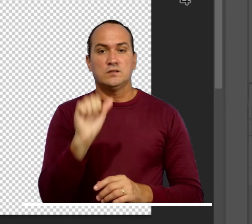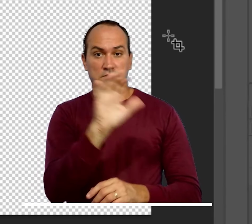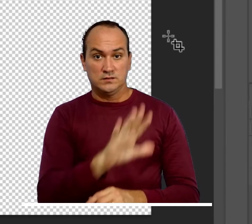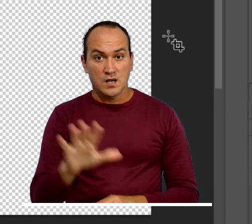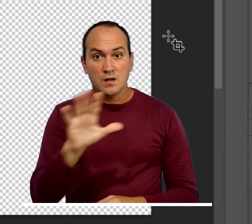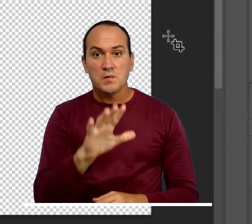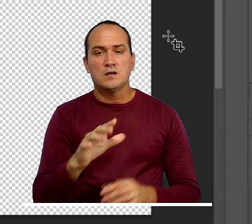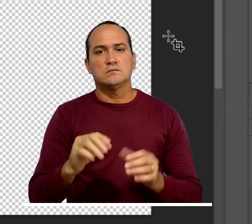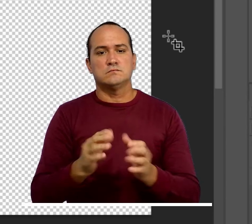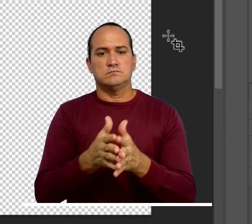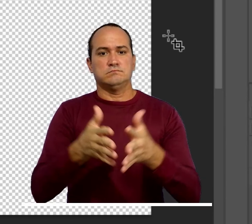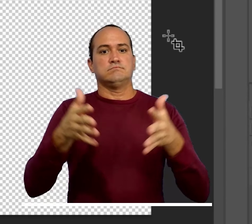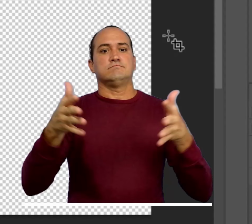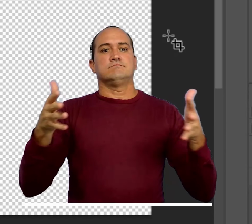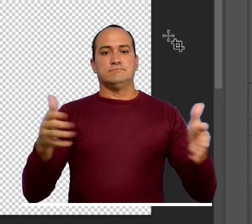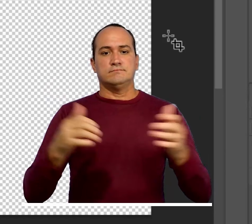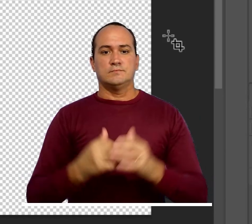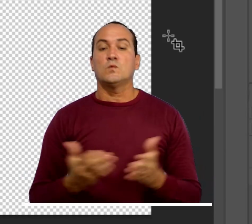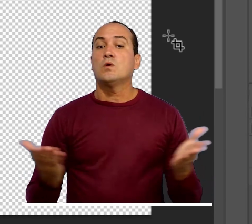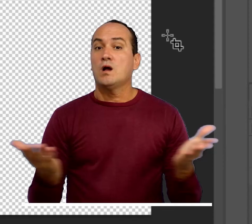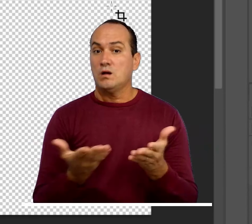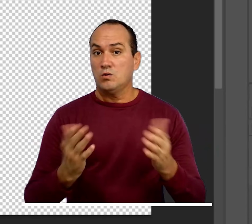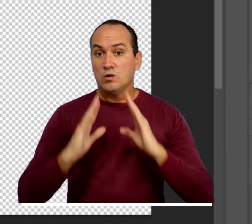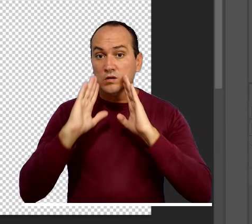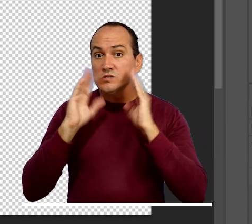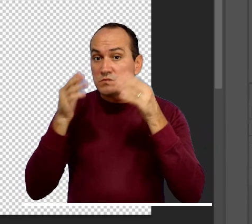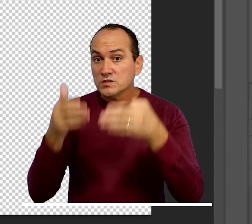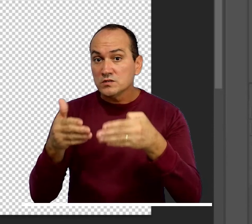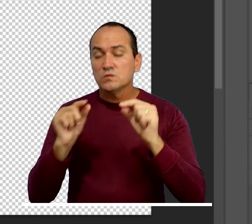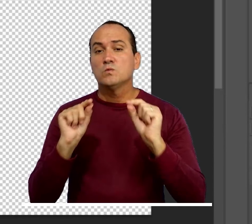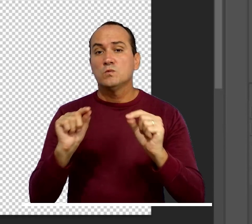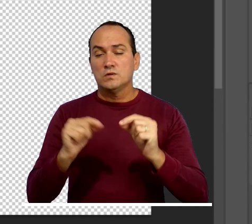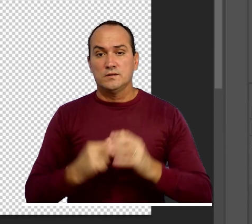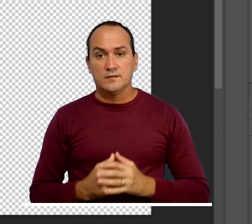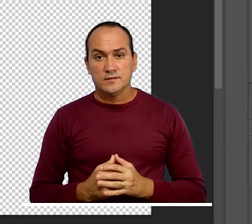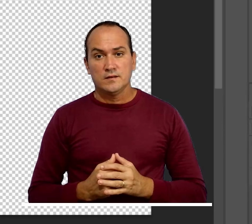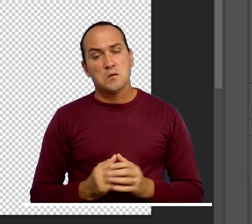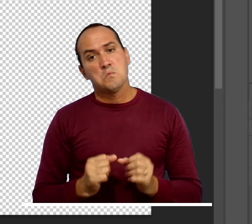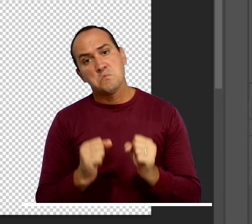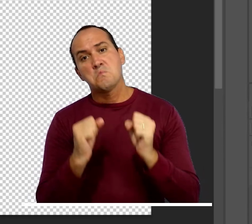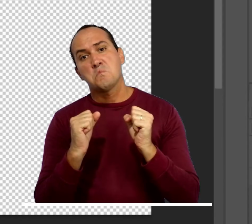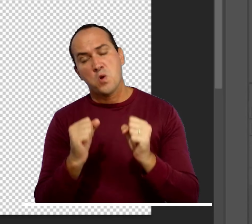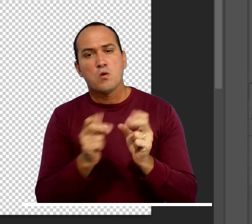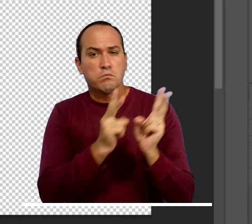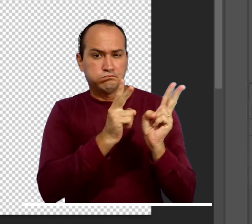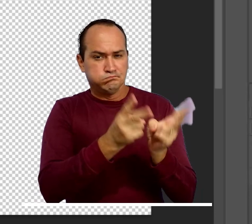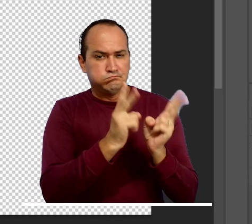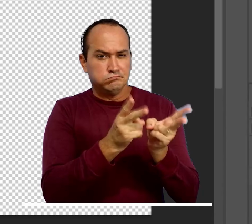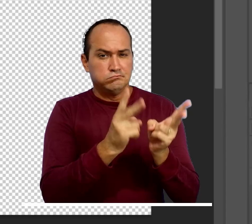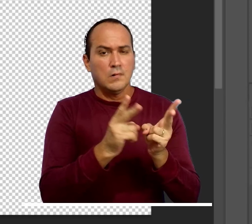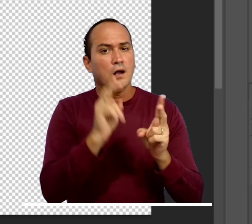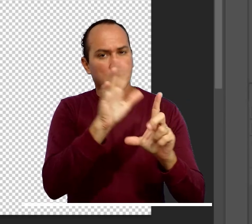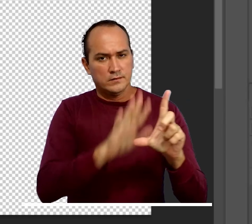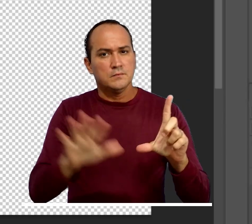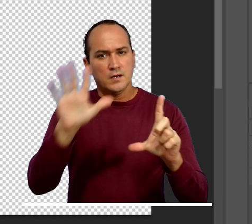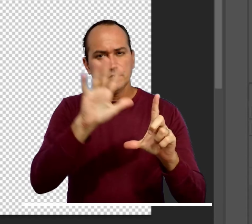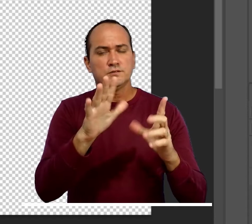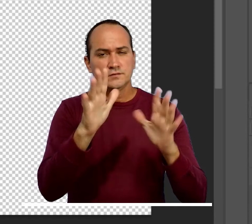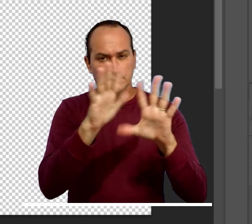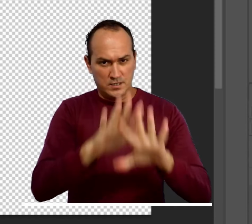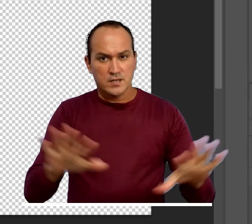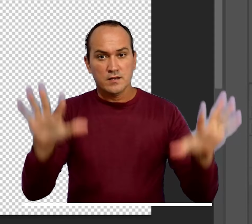que eu posso estender. Nesse caso especificamente, eu até poderia manter a imagem toda como